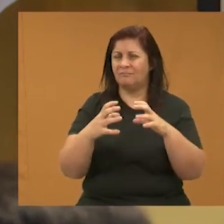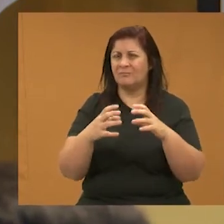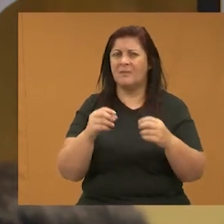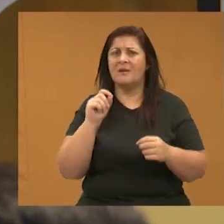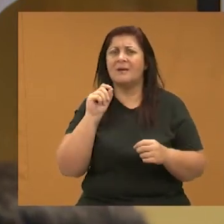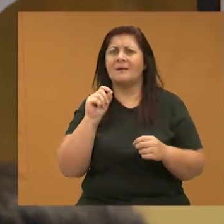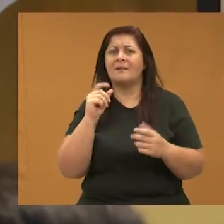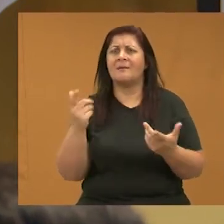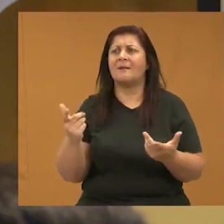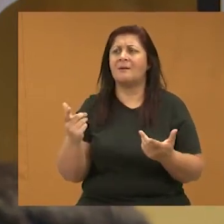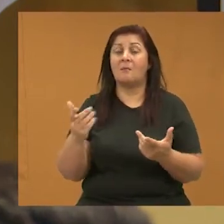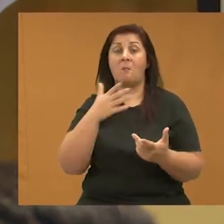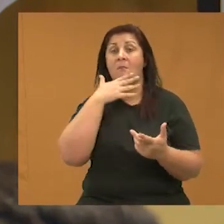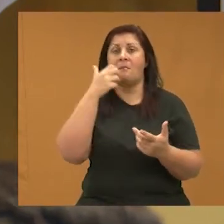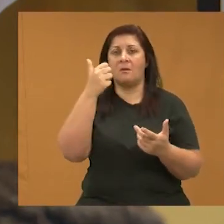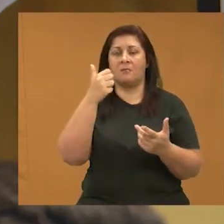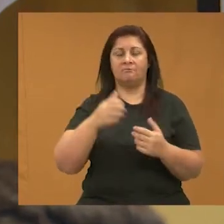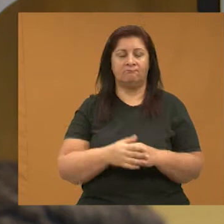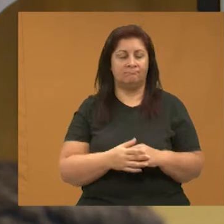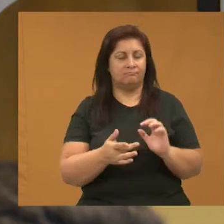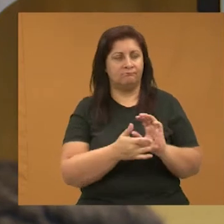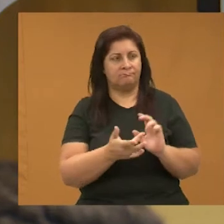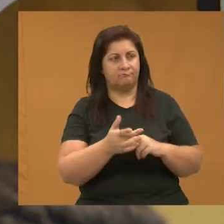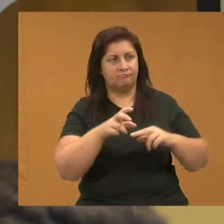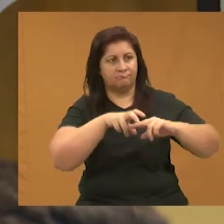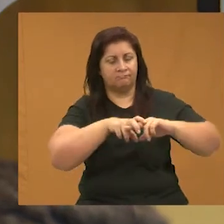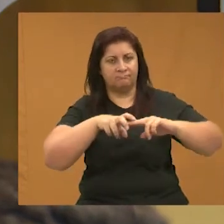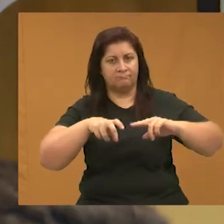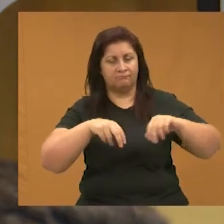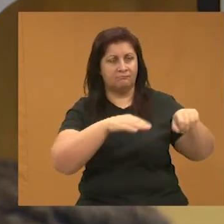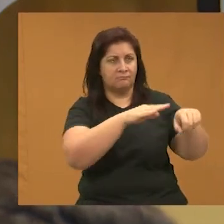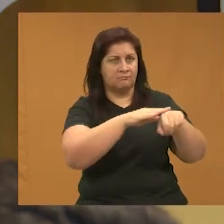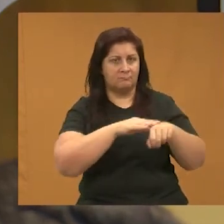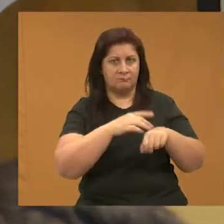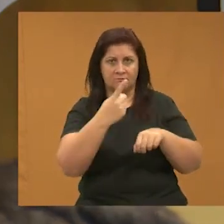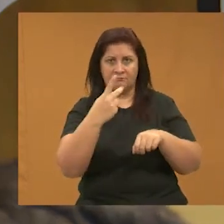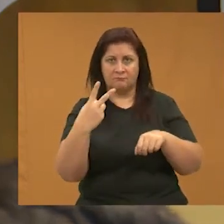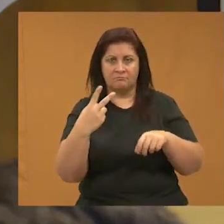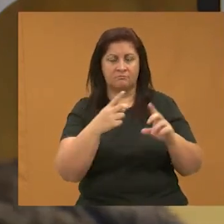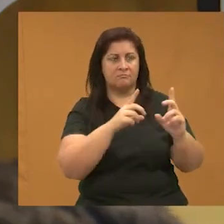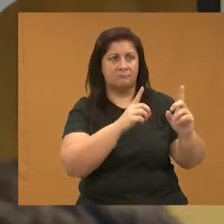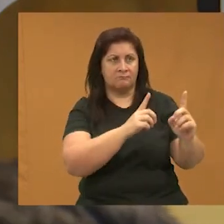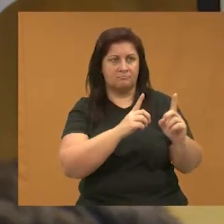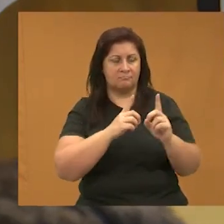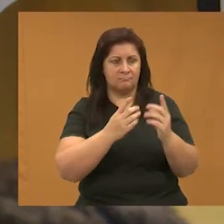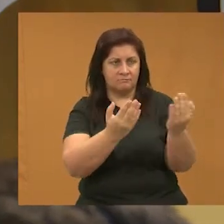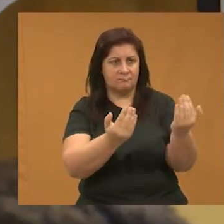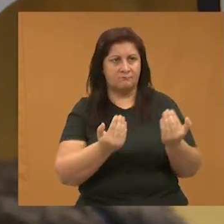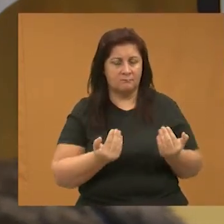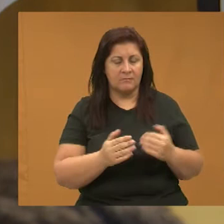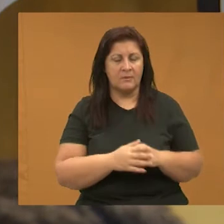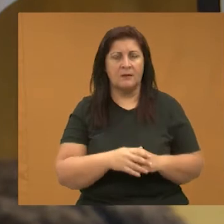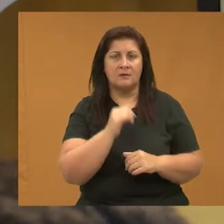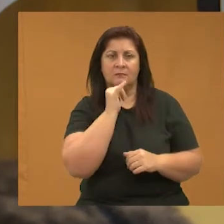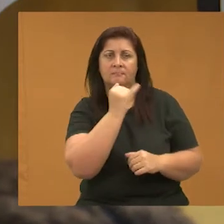era o maior. Jesus sentou-se, chamou os 12 e lhe disse: